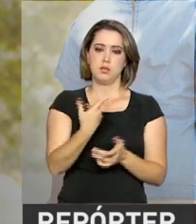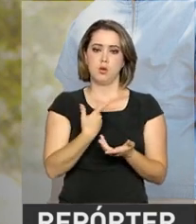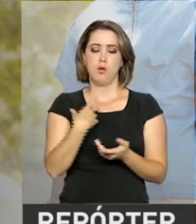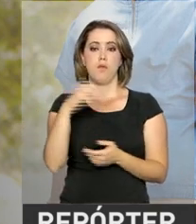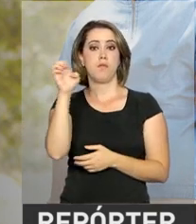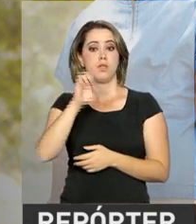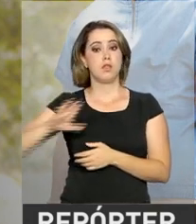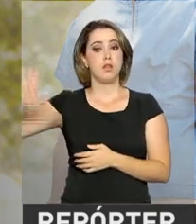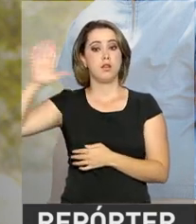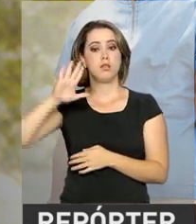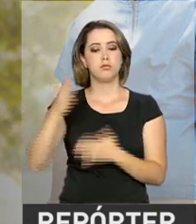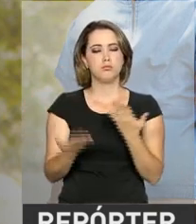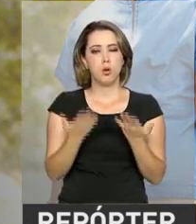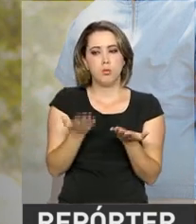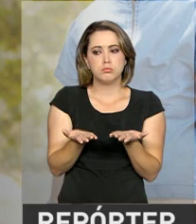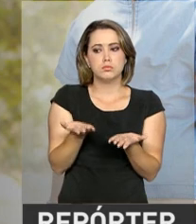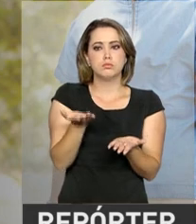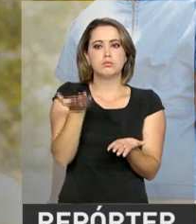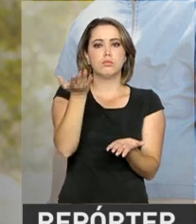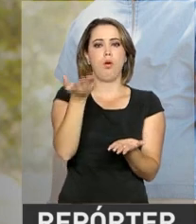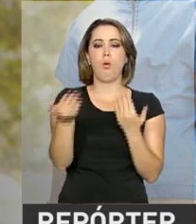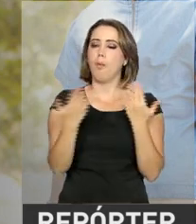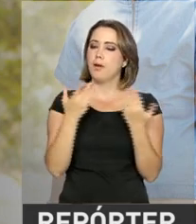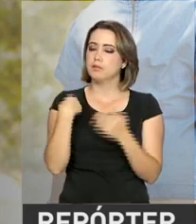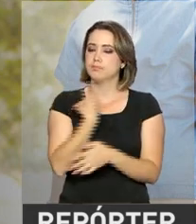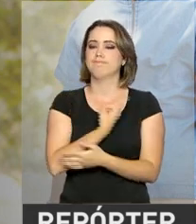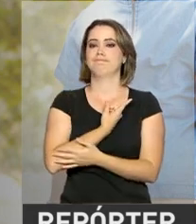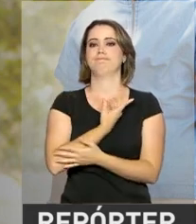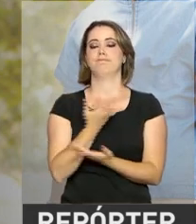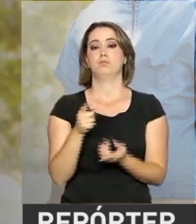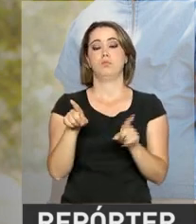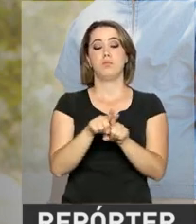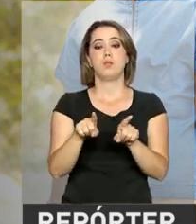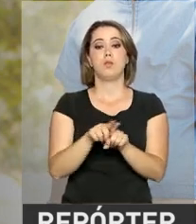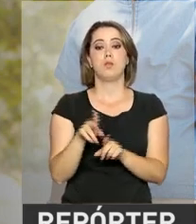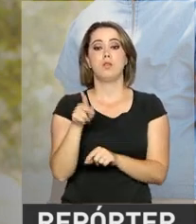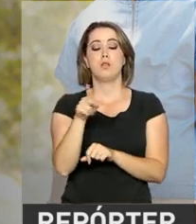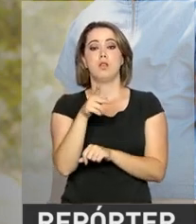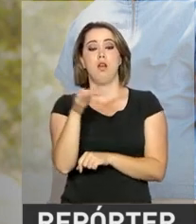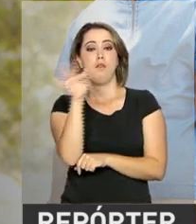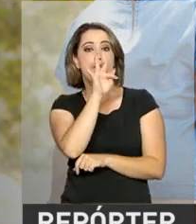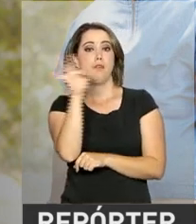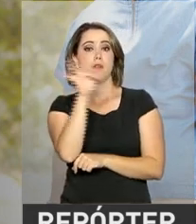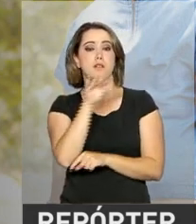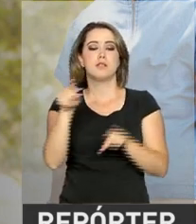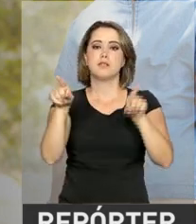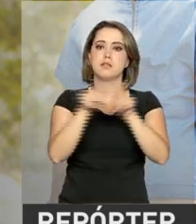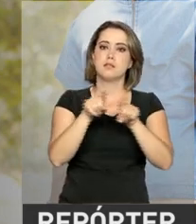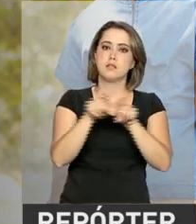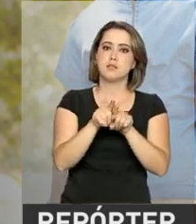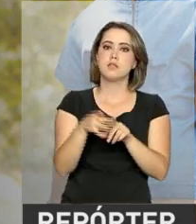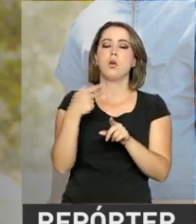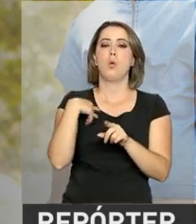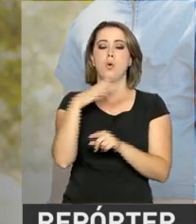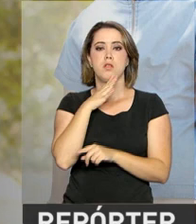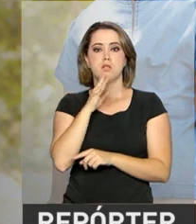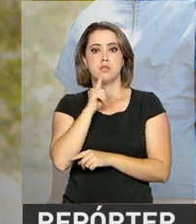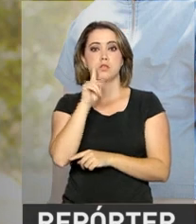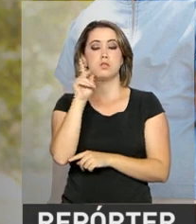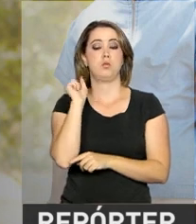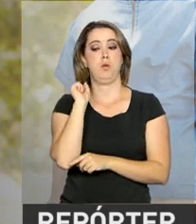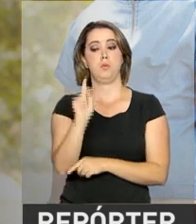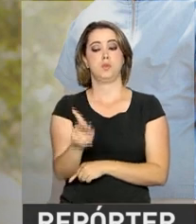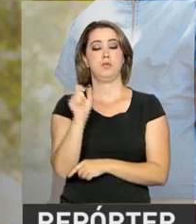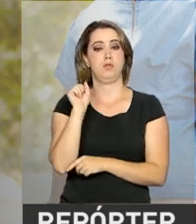idade média de aposentadoria também é maior do que a nossa. Na França, um país conhecido por suas políticas voltadas para a aposentadoria